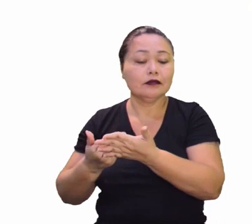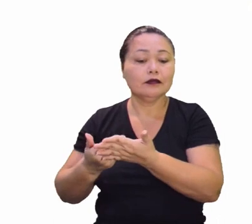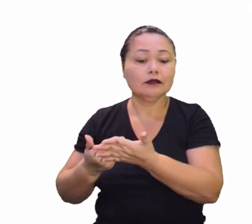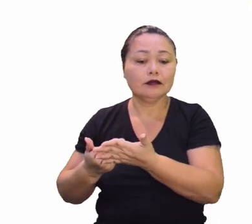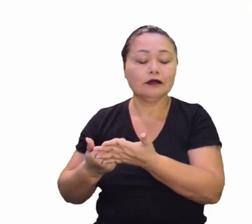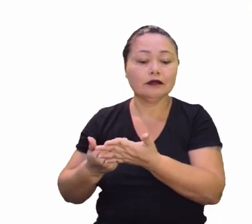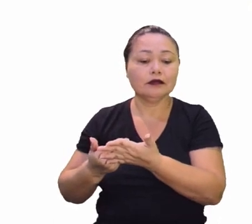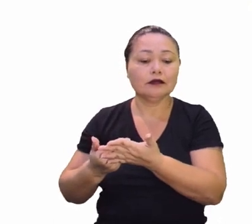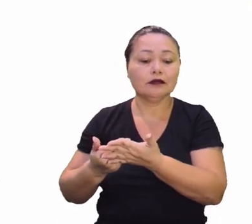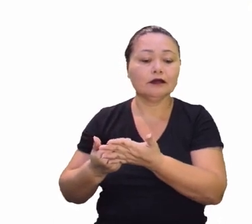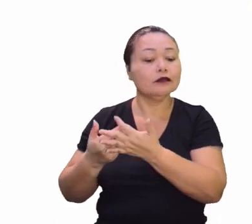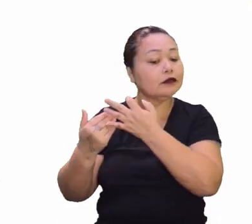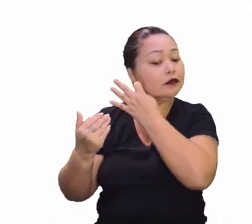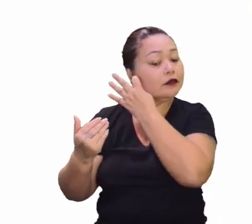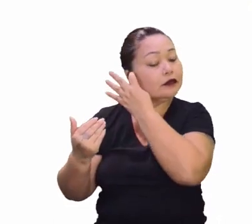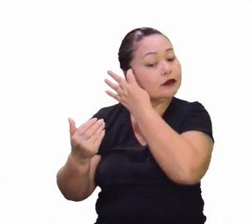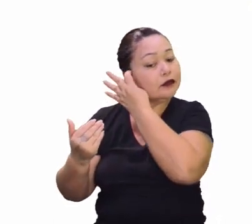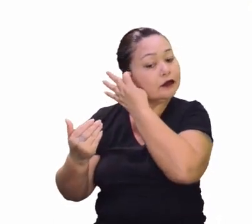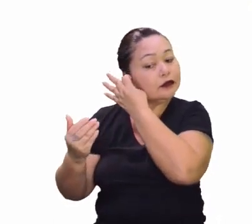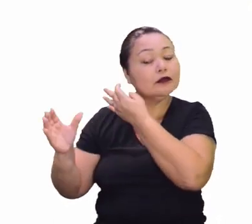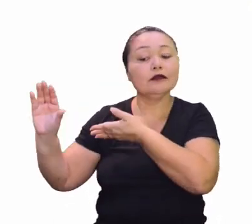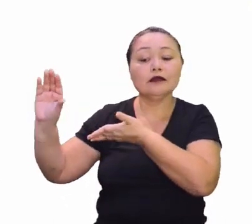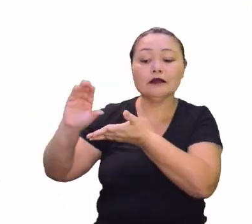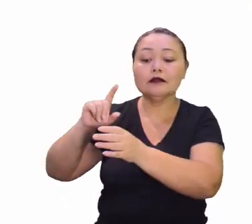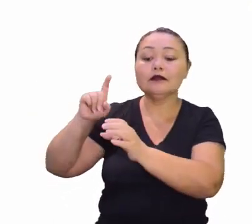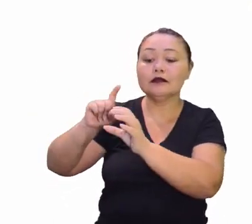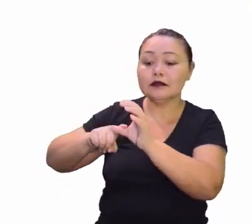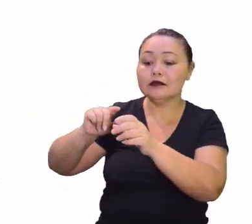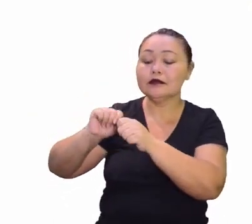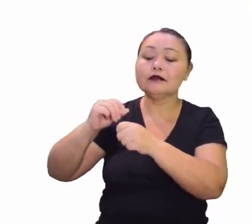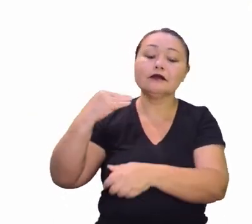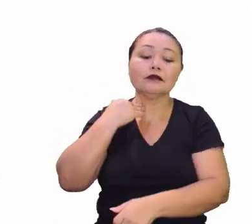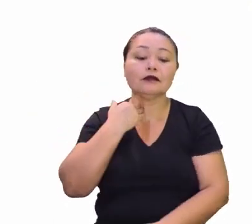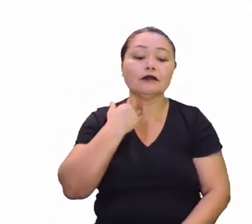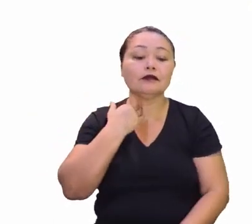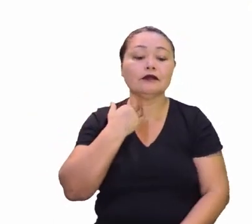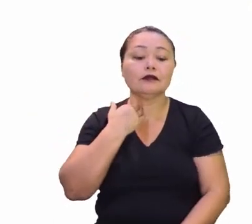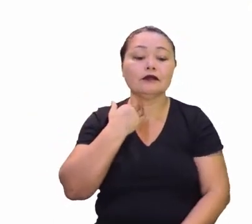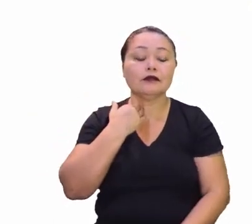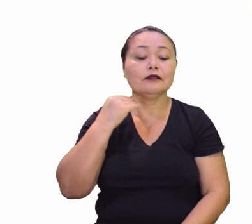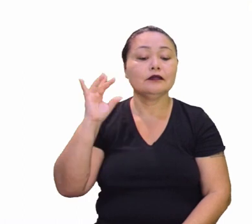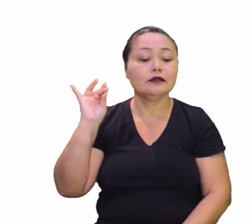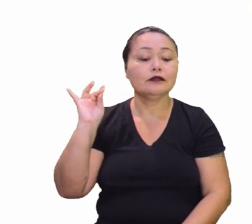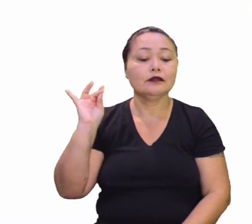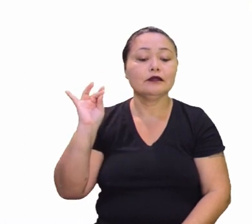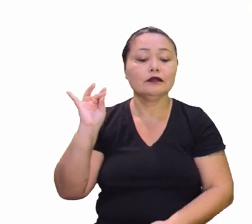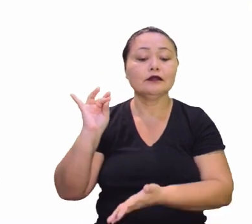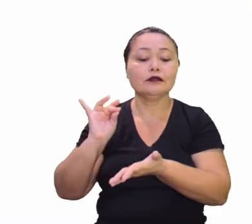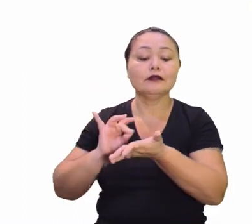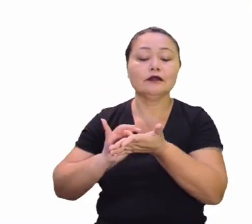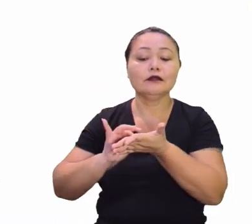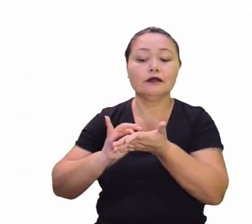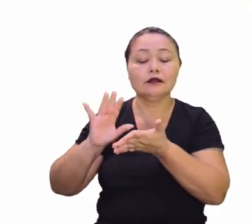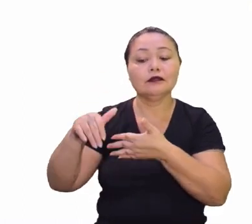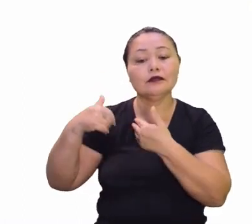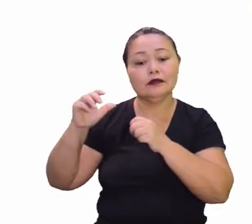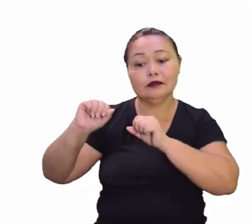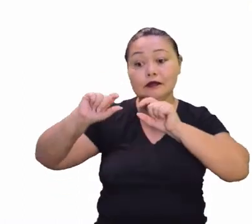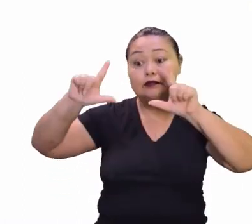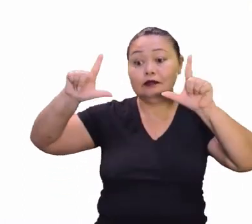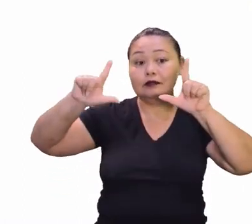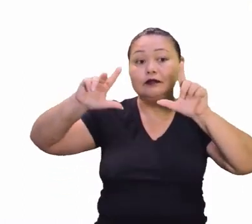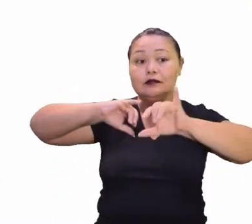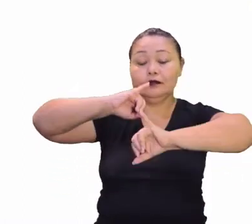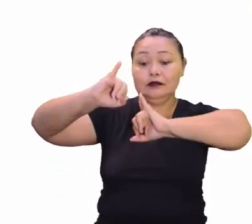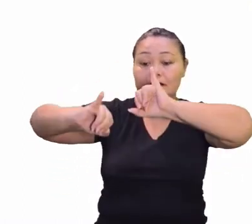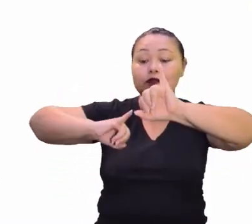que ele teria um empréstimo no banco. Exatamente. É isso? Então, realmente, foi um slogan,